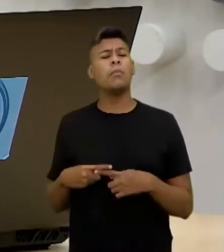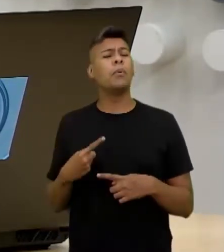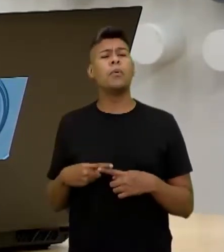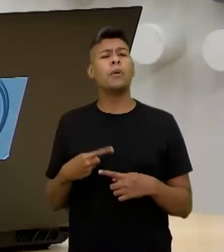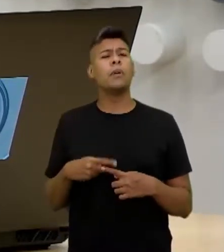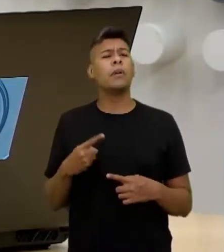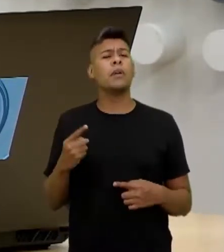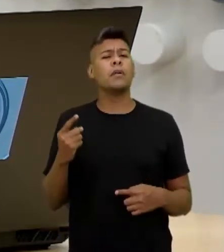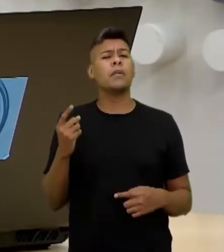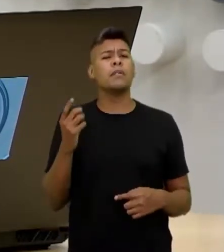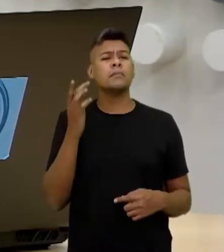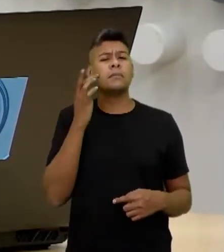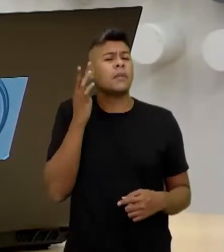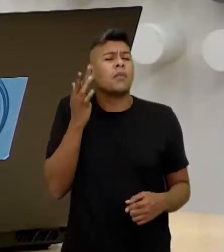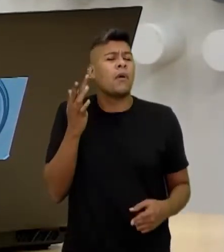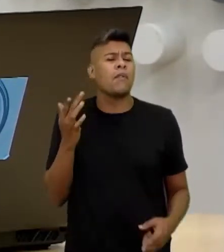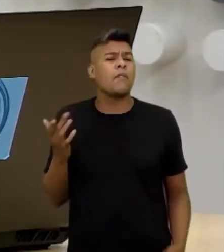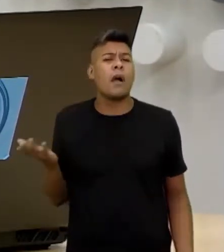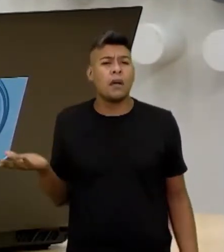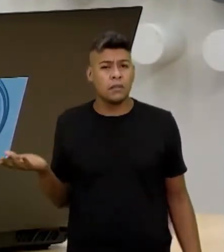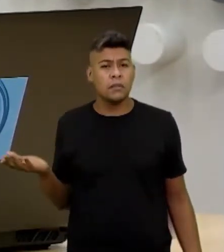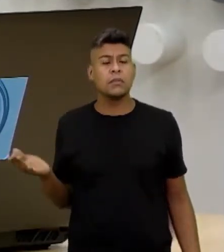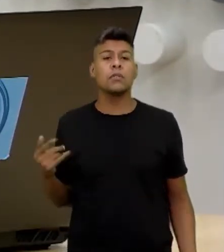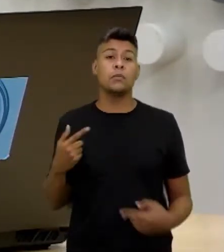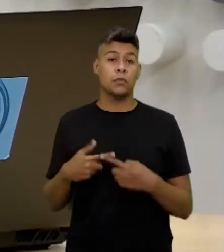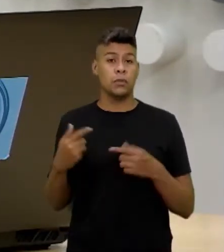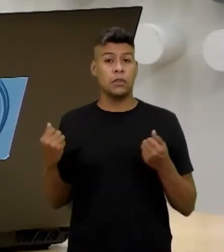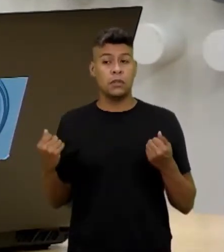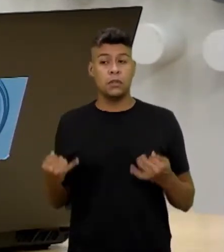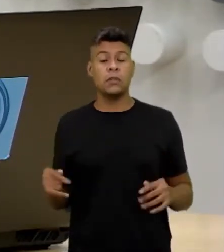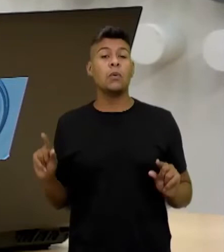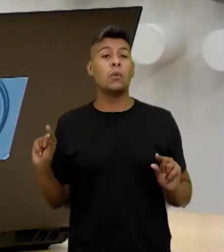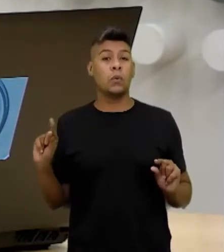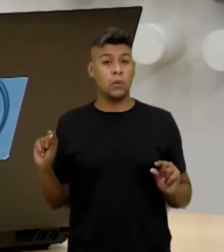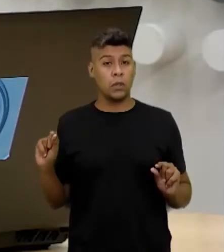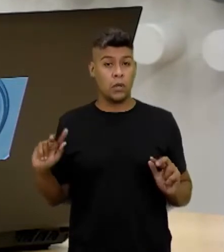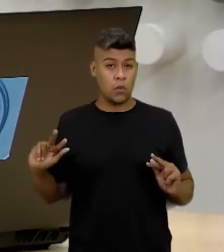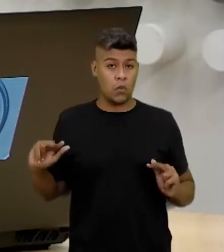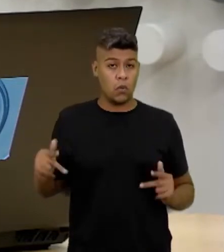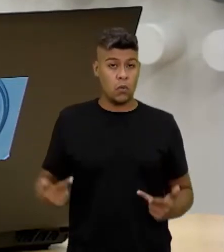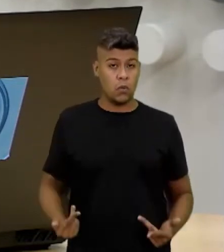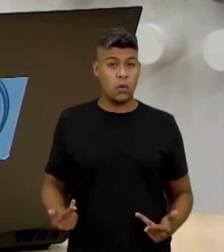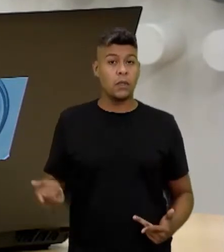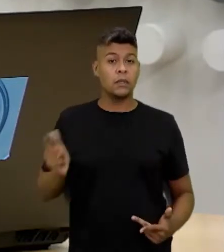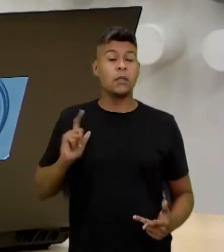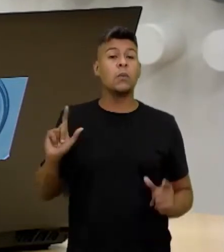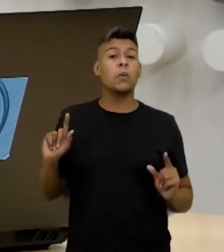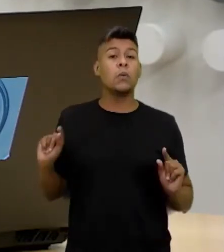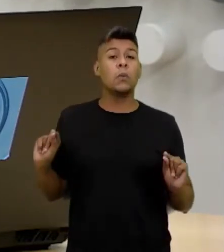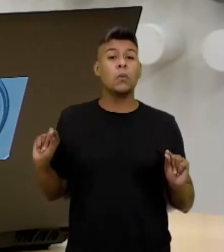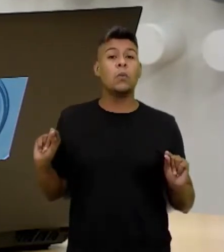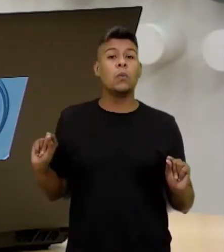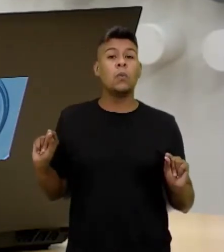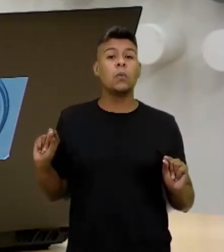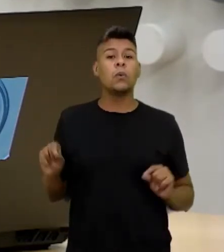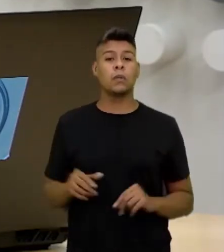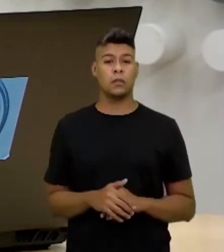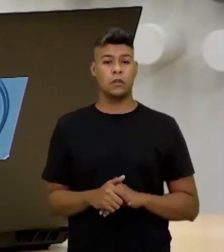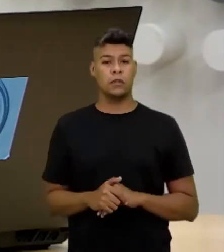elas não eram lá muito fáceis né porque ele diz o seguinte sabe a humanidade tem uma natureza